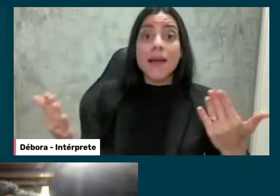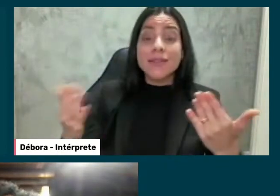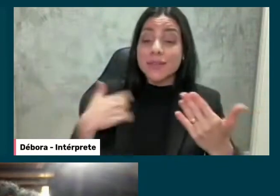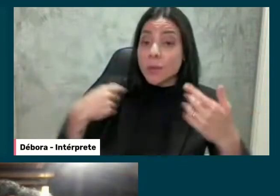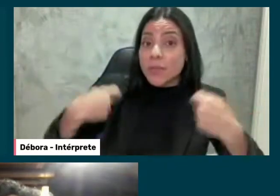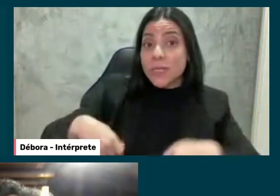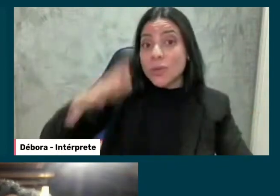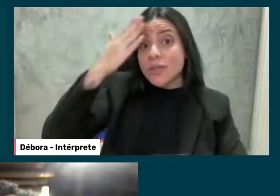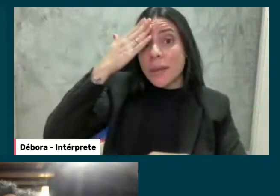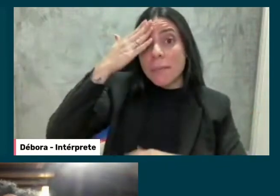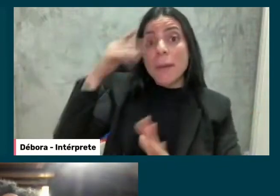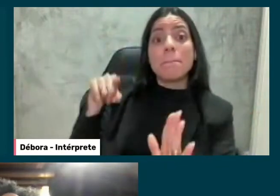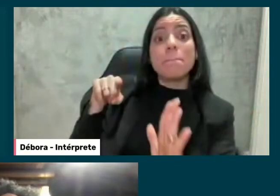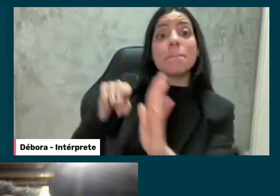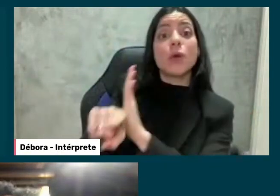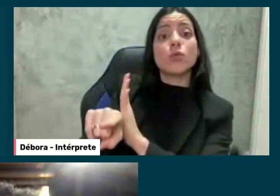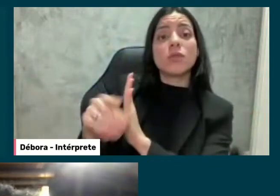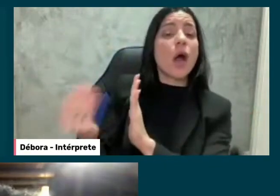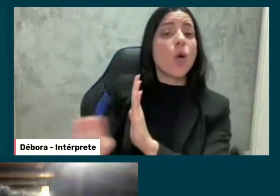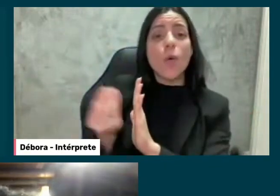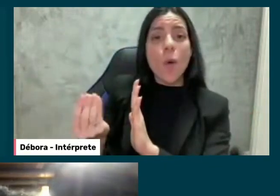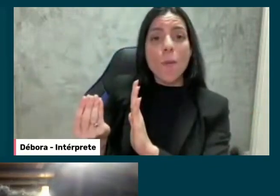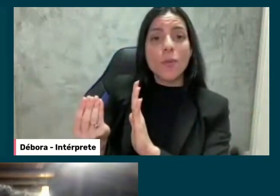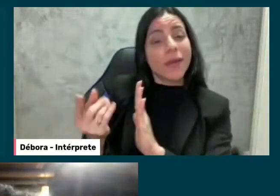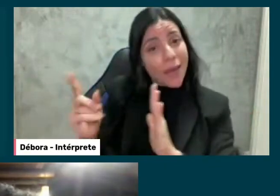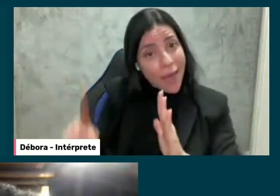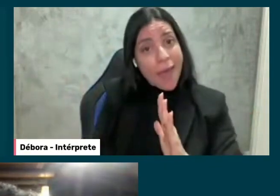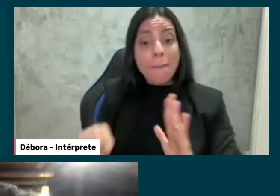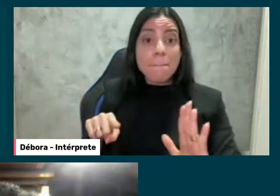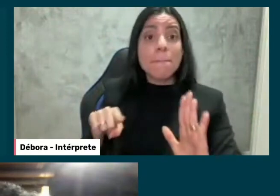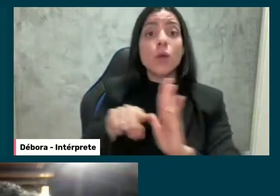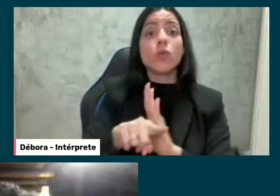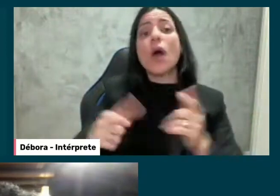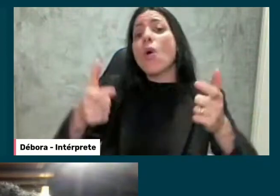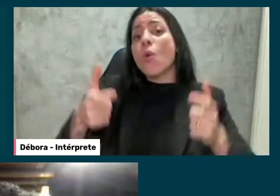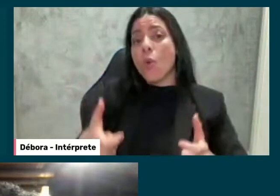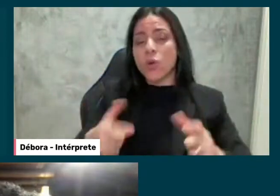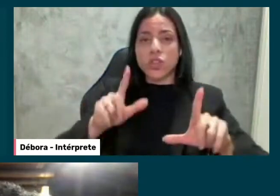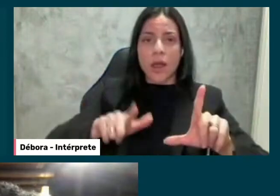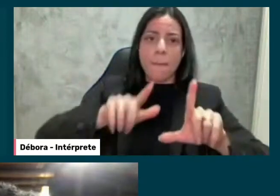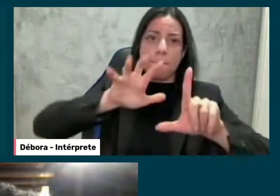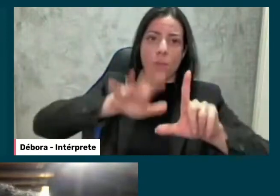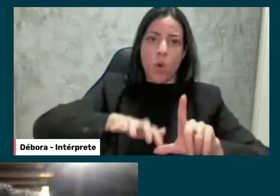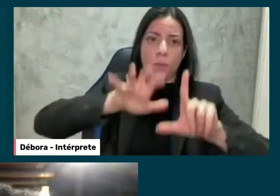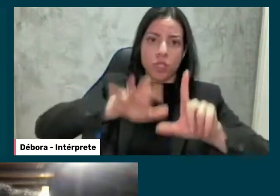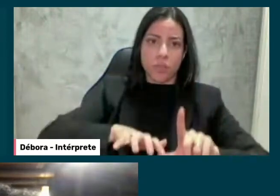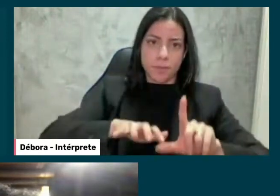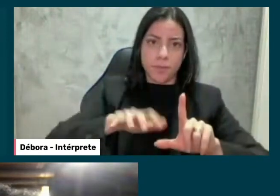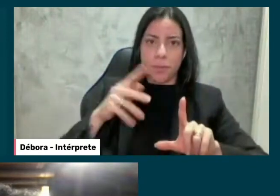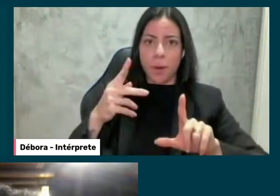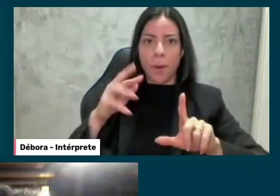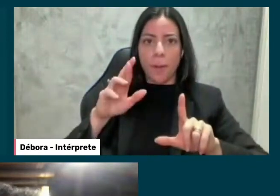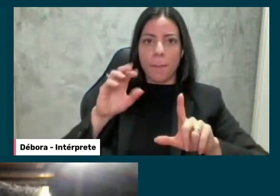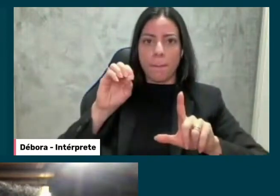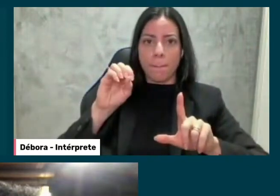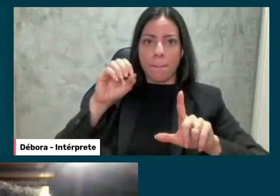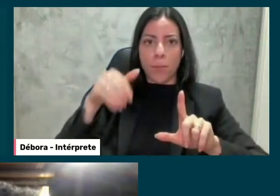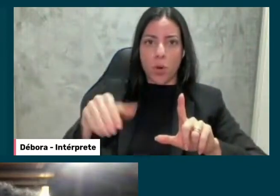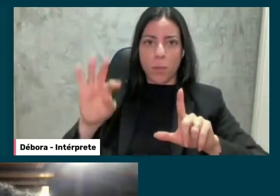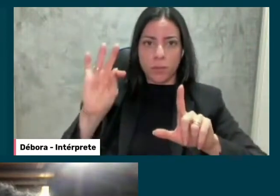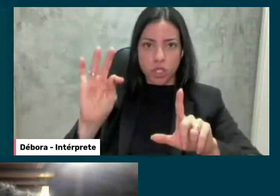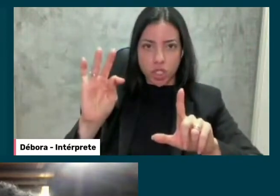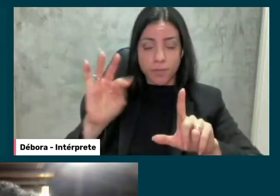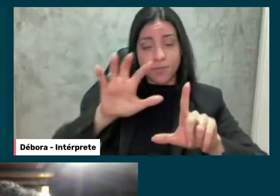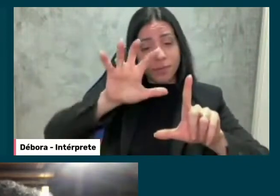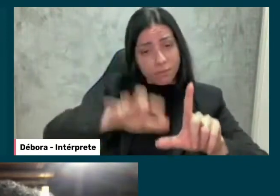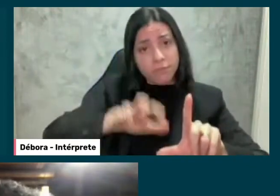que é via prompt. O prompt nada mais é do que a forma com a qual a gente solicita a IA o que queremos